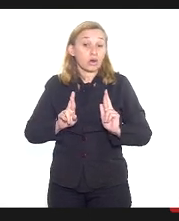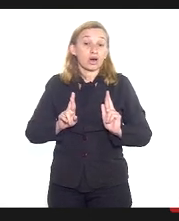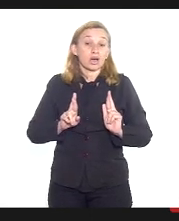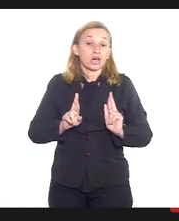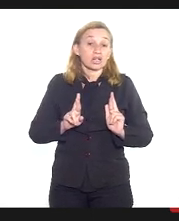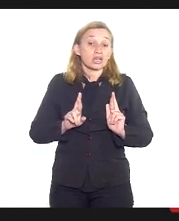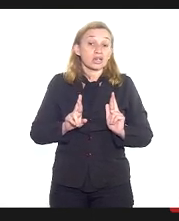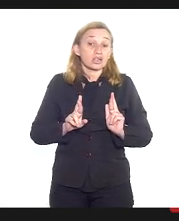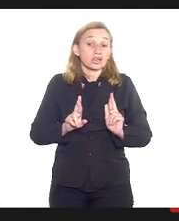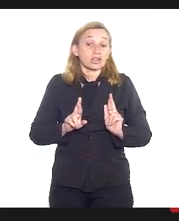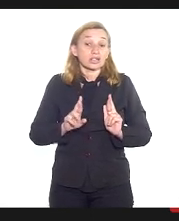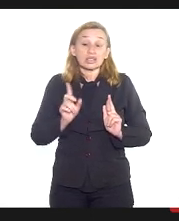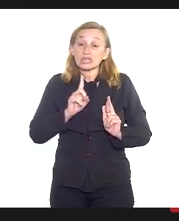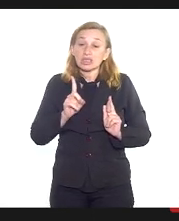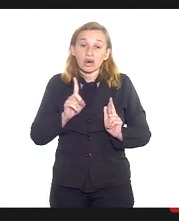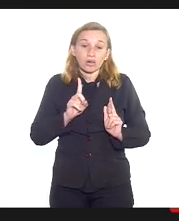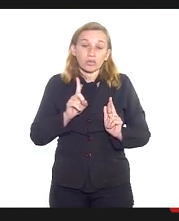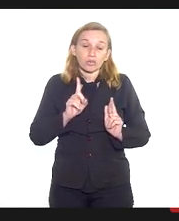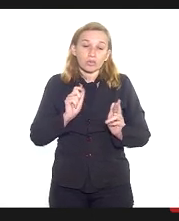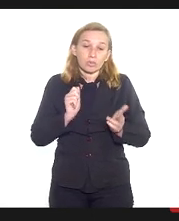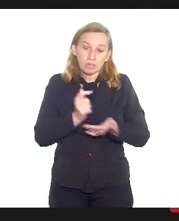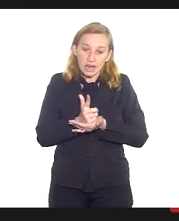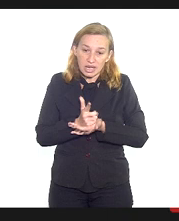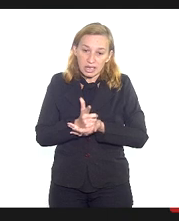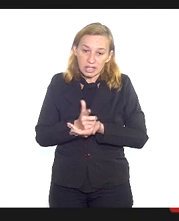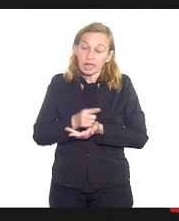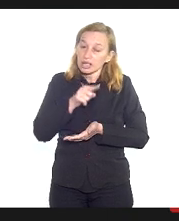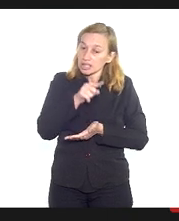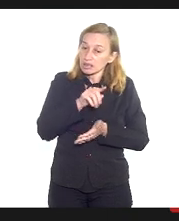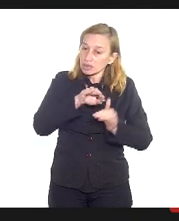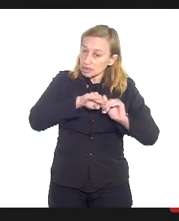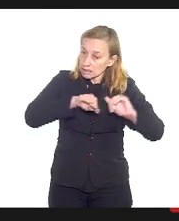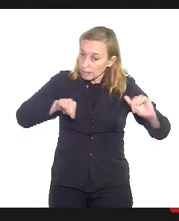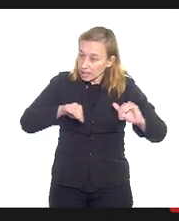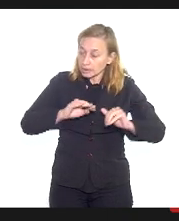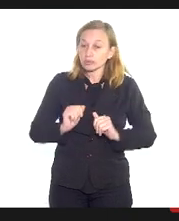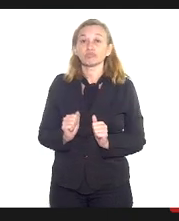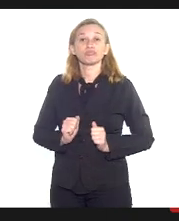à receita não tributária. Só fazendo essa separação.